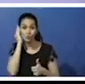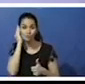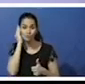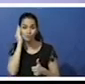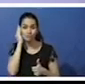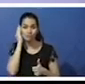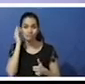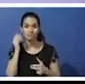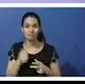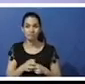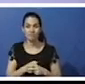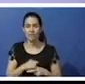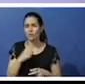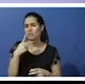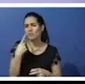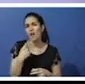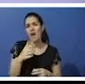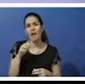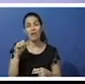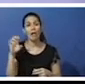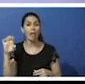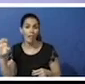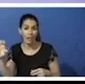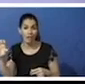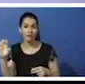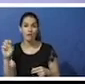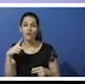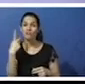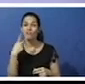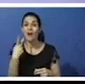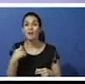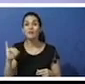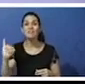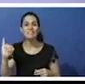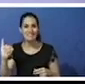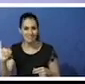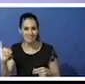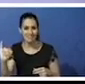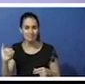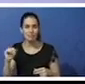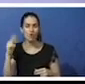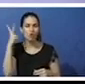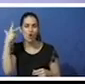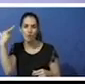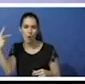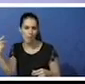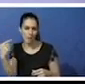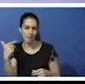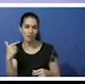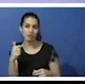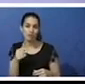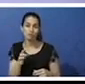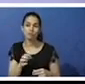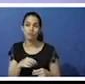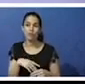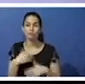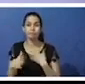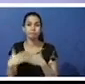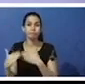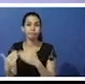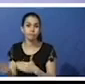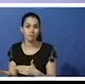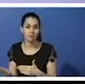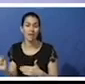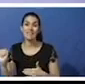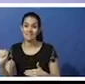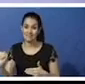falar alicate. Há pessoas que dizem sim, mas geralmente nós acabamos atropelando a fala e